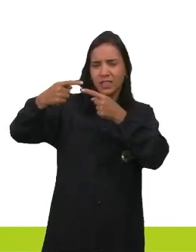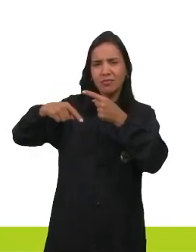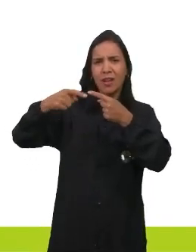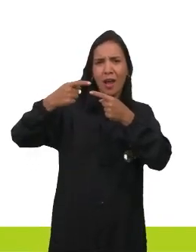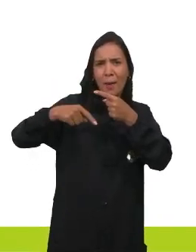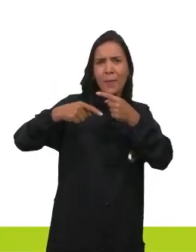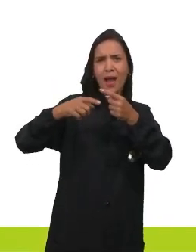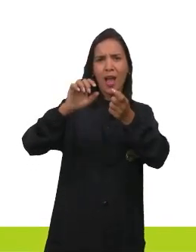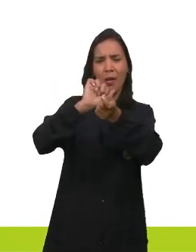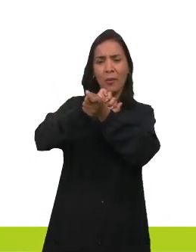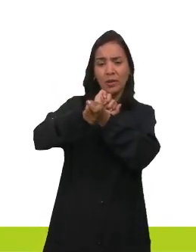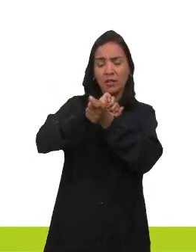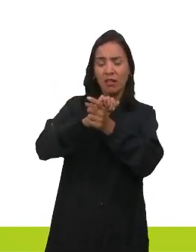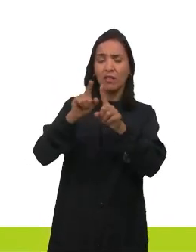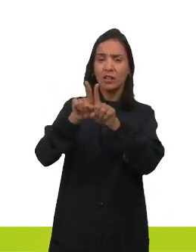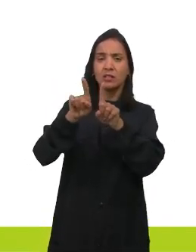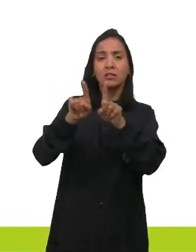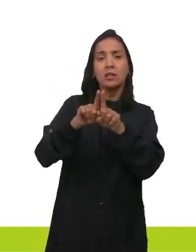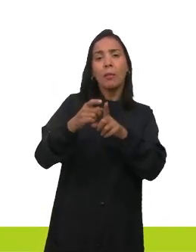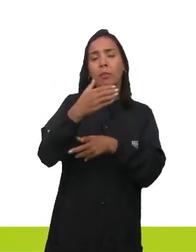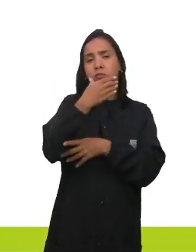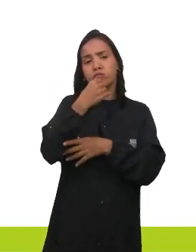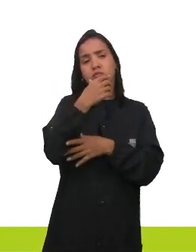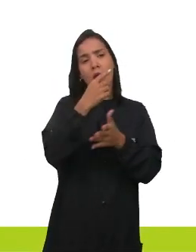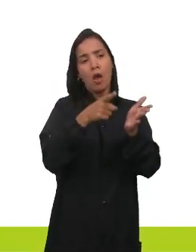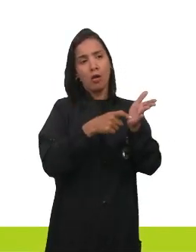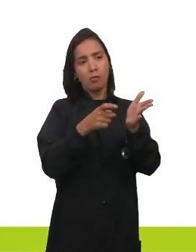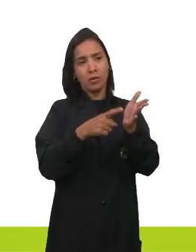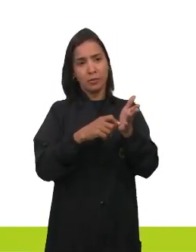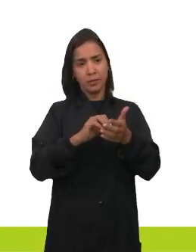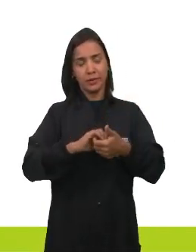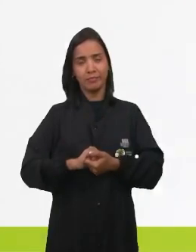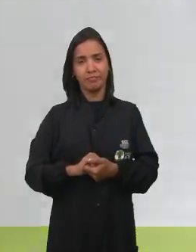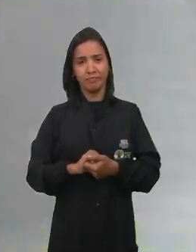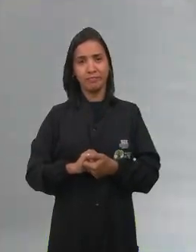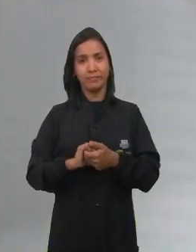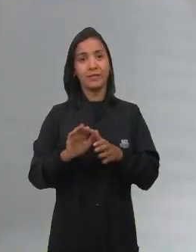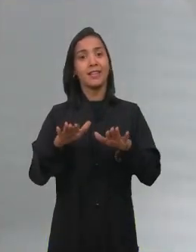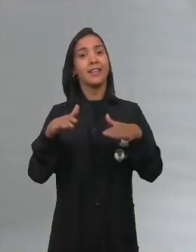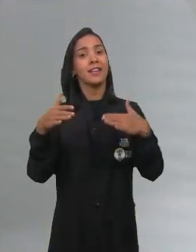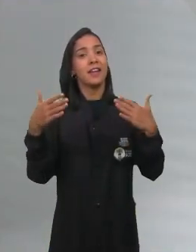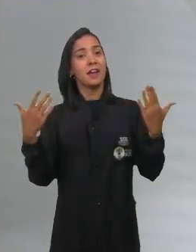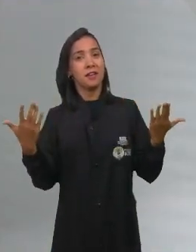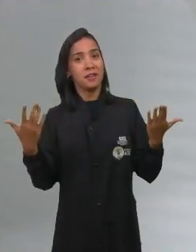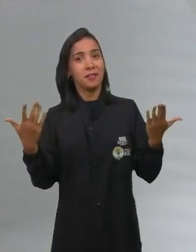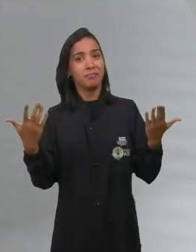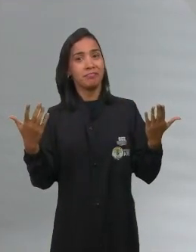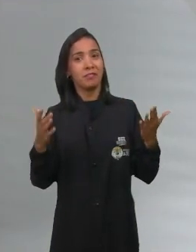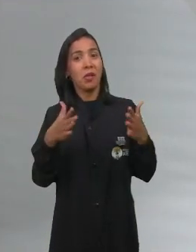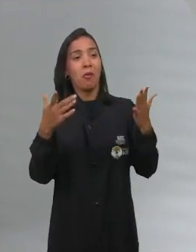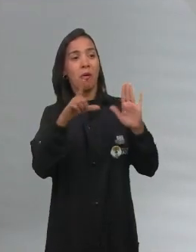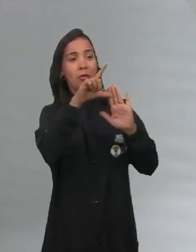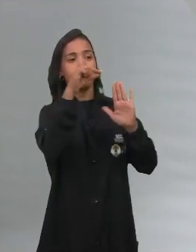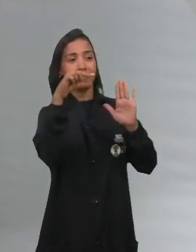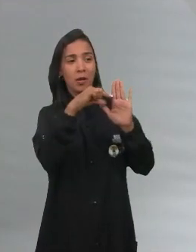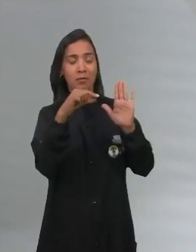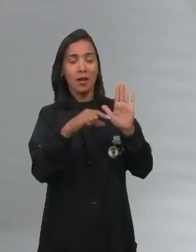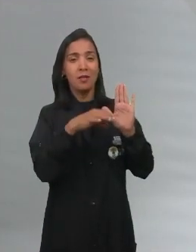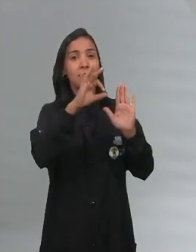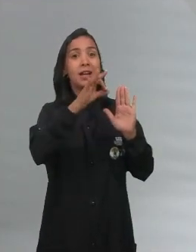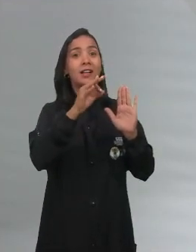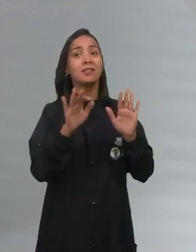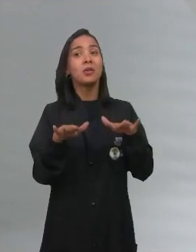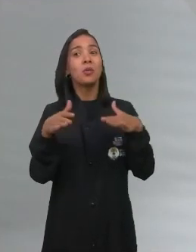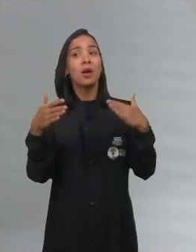com os escravizados libertos. E aí? Qual é a nossa resposta correta, pessoal? A